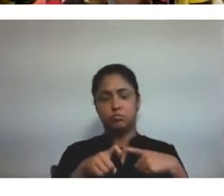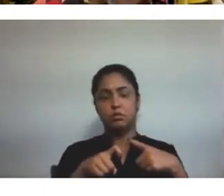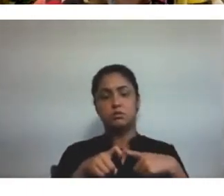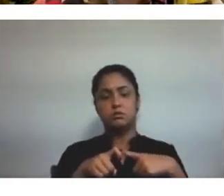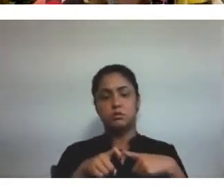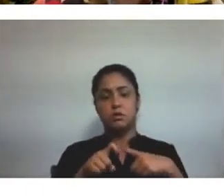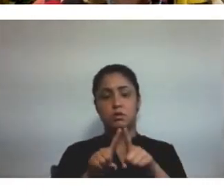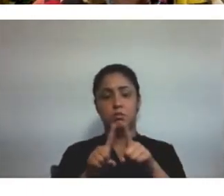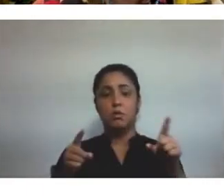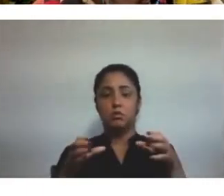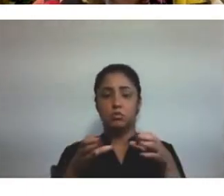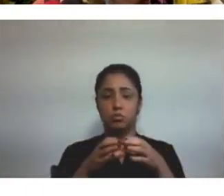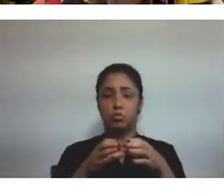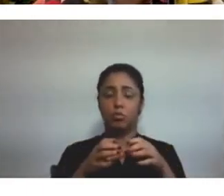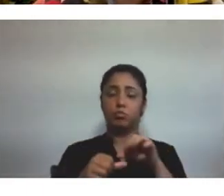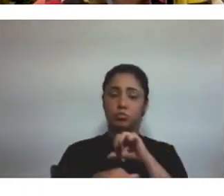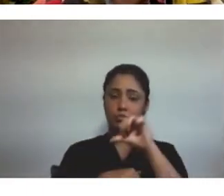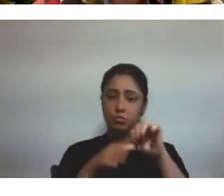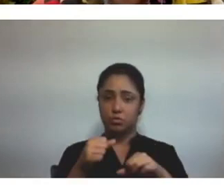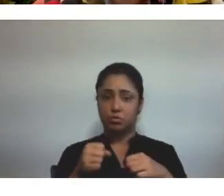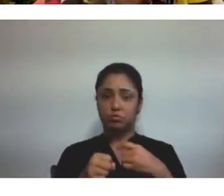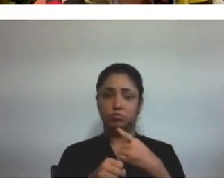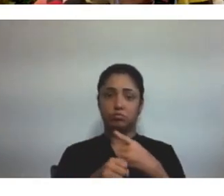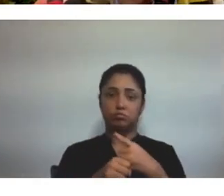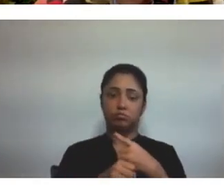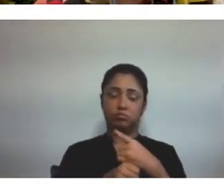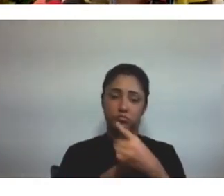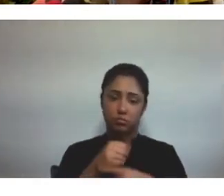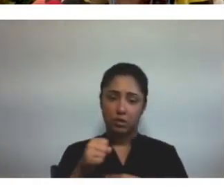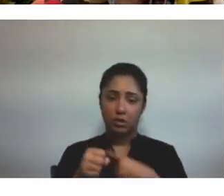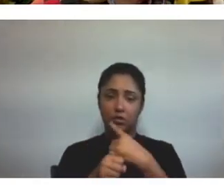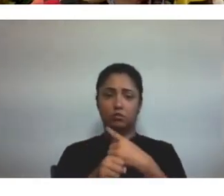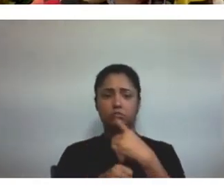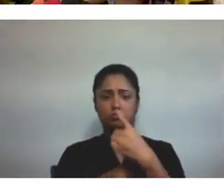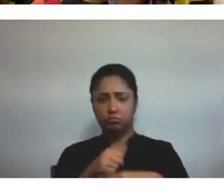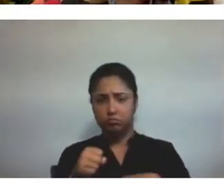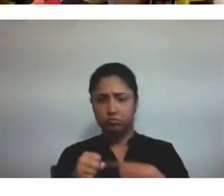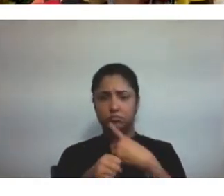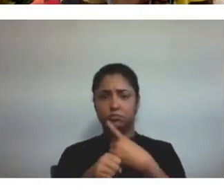muda anualmente, Alguns alunos se formam, vão embora, outros vêm.